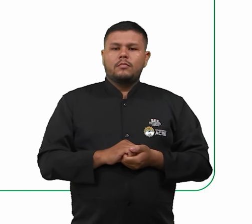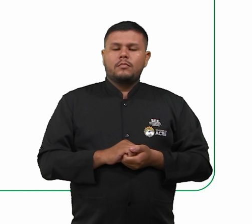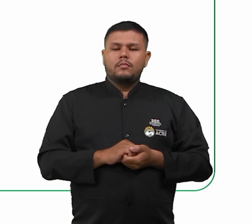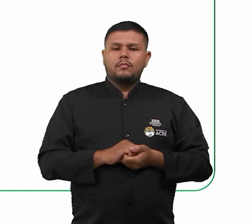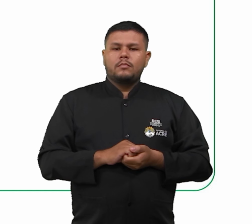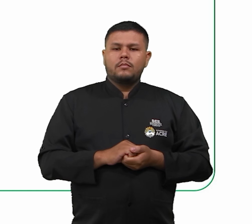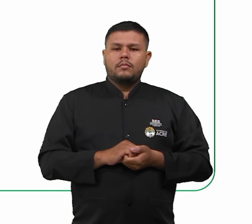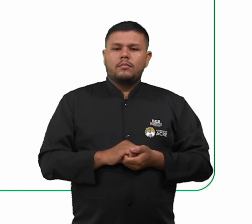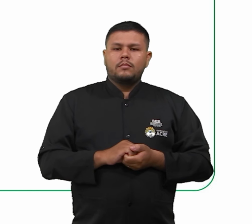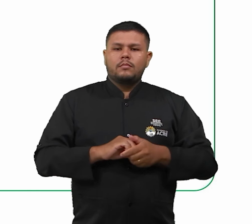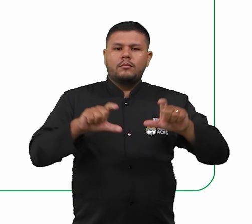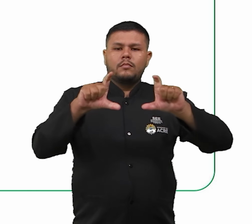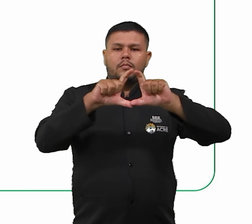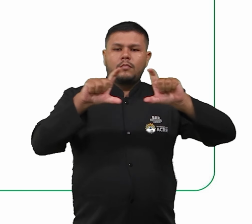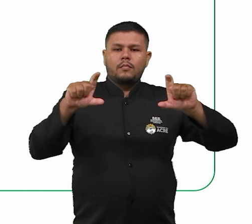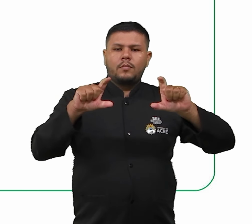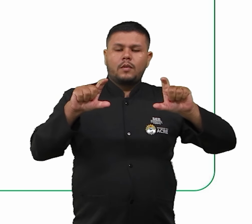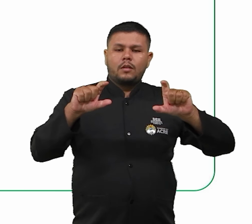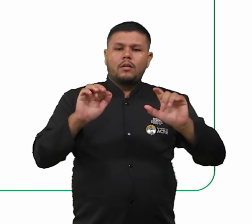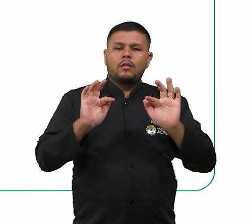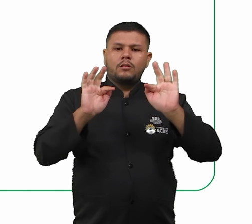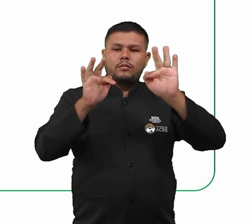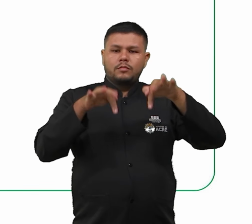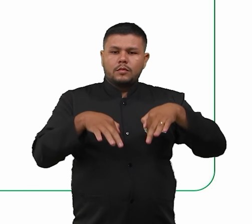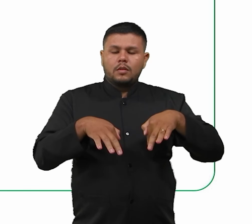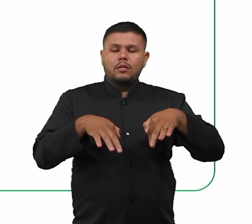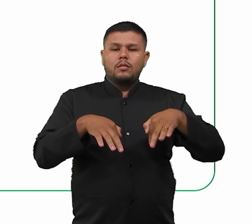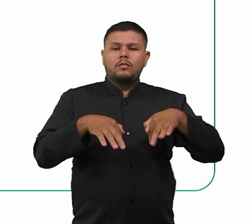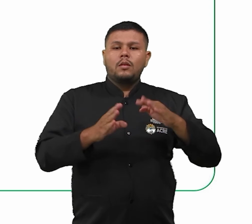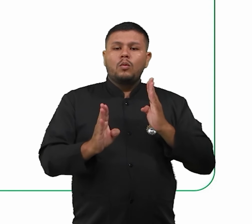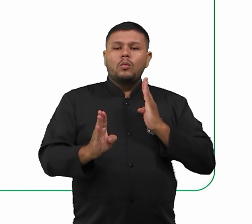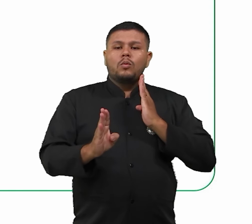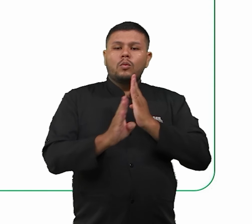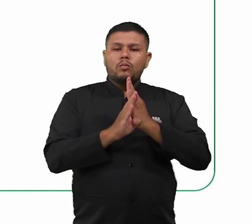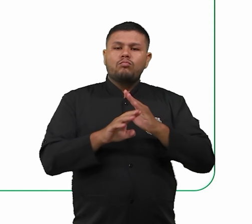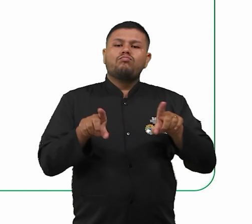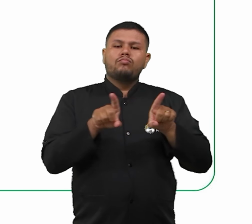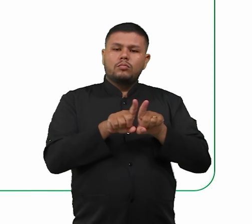adverbial causal. Certo?